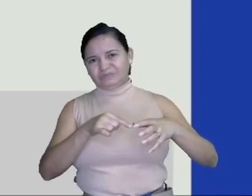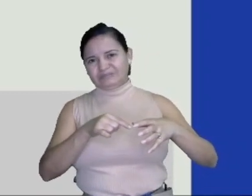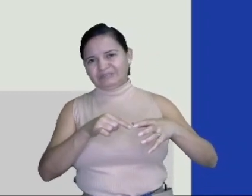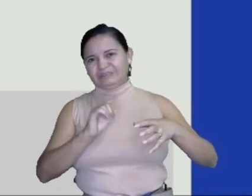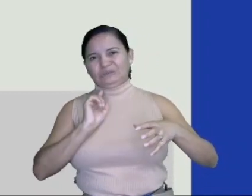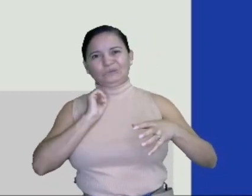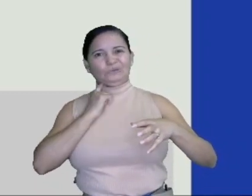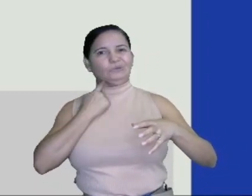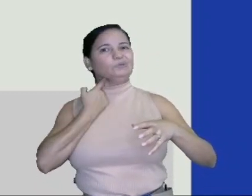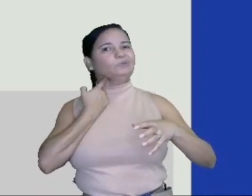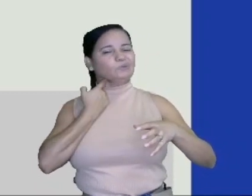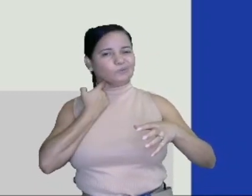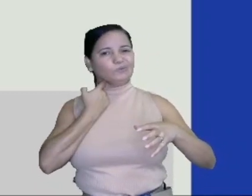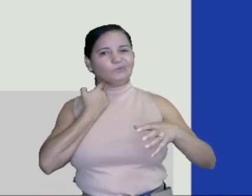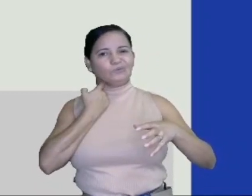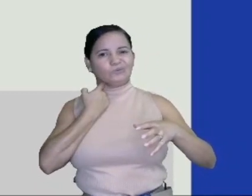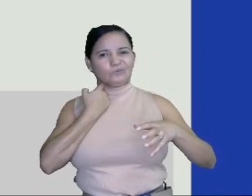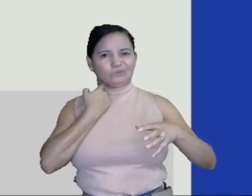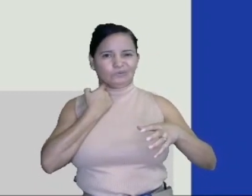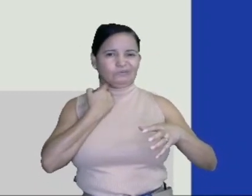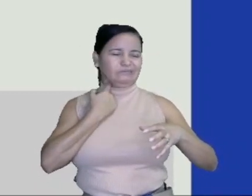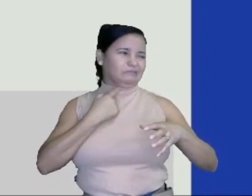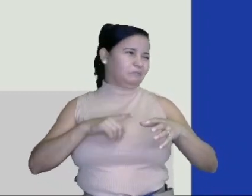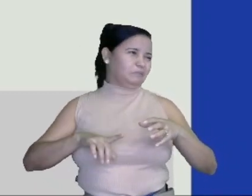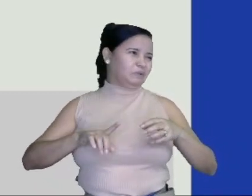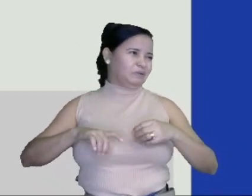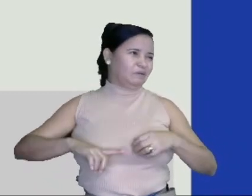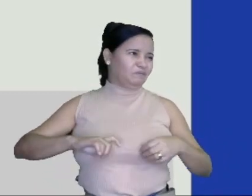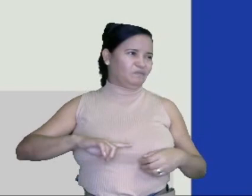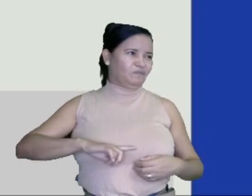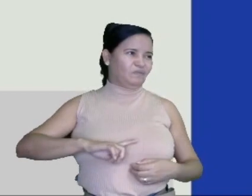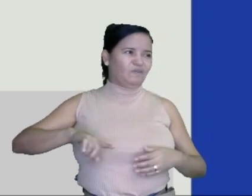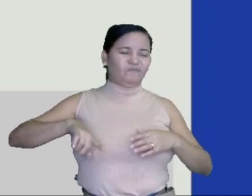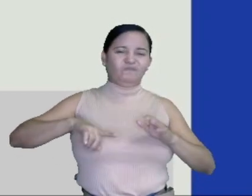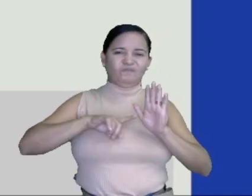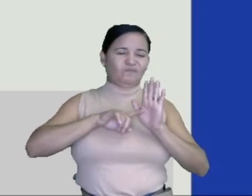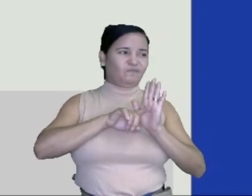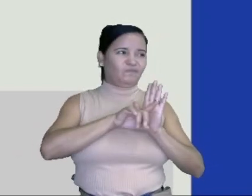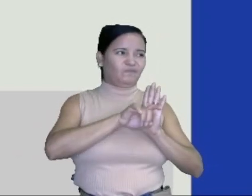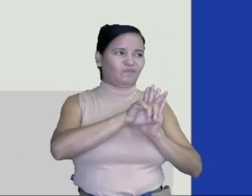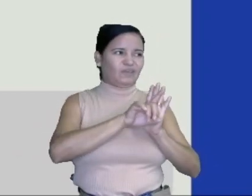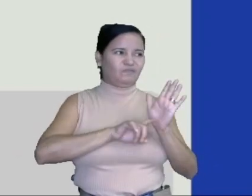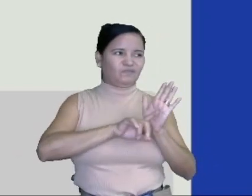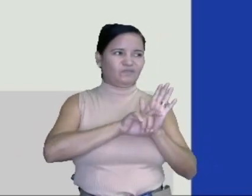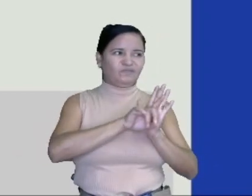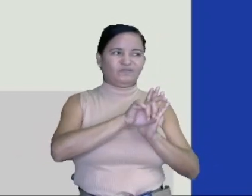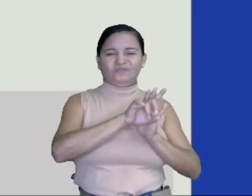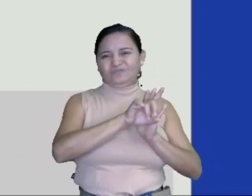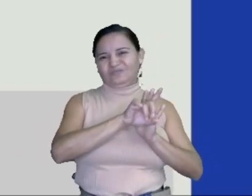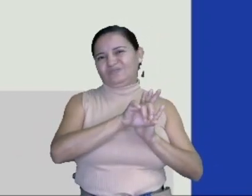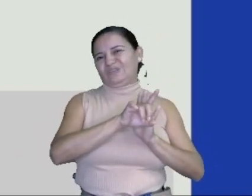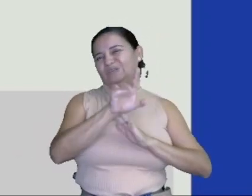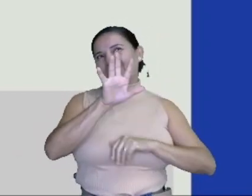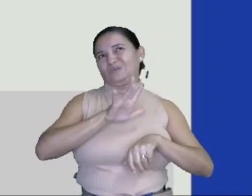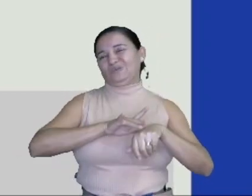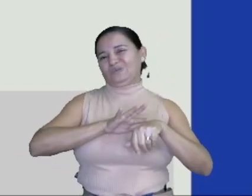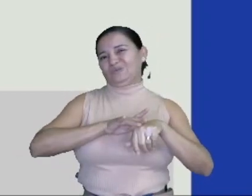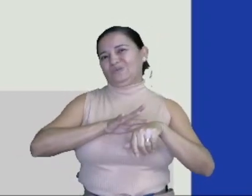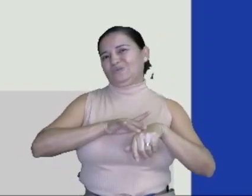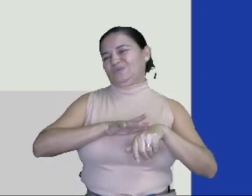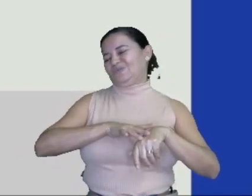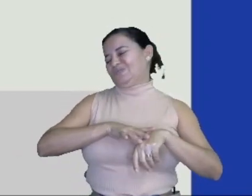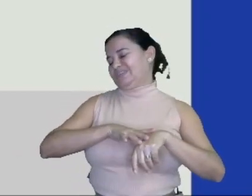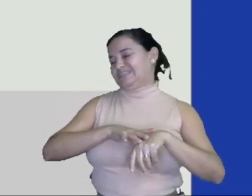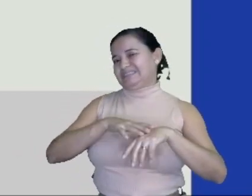e parasitas, que são vermes que vão se alojar dentro do nosso corpo e trazer doenças. Tudo isso pode estar